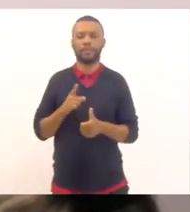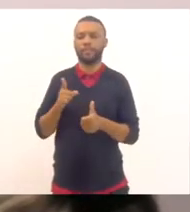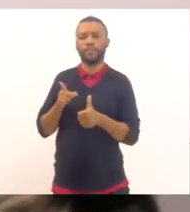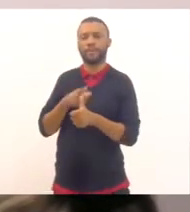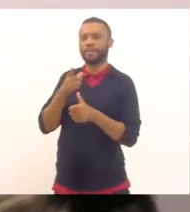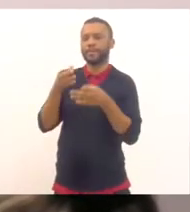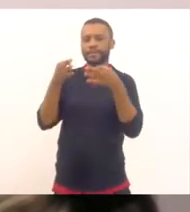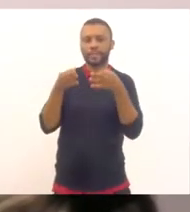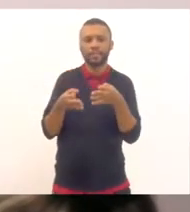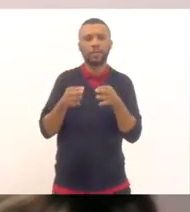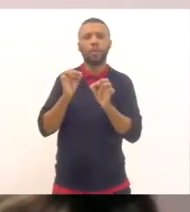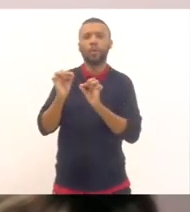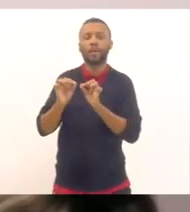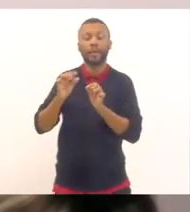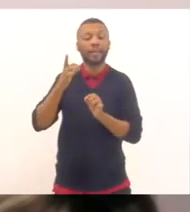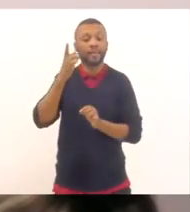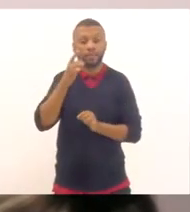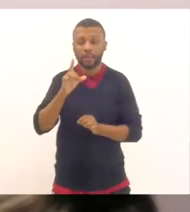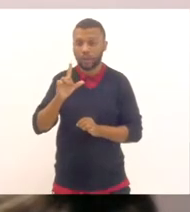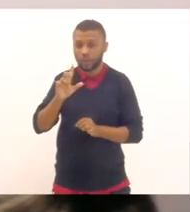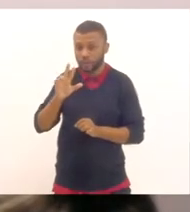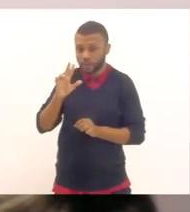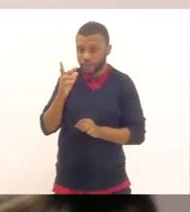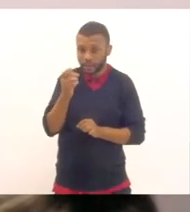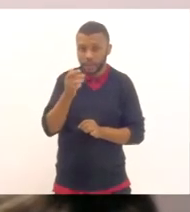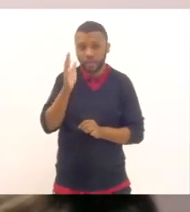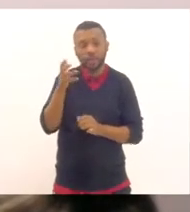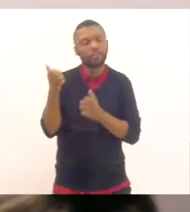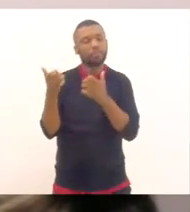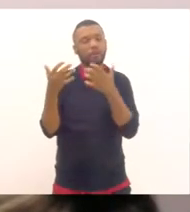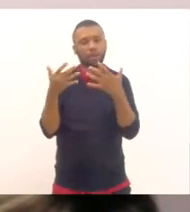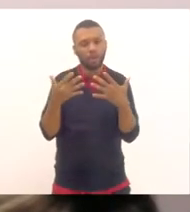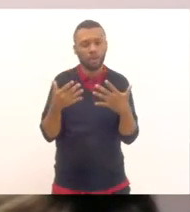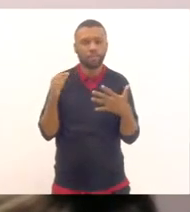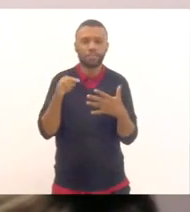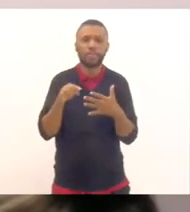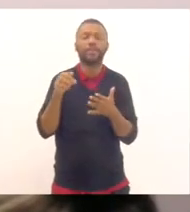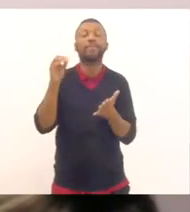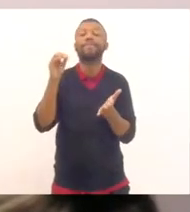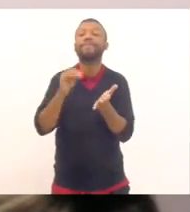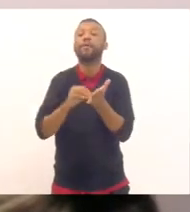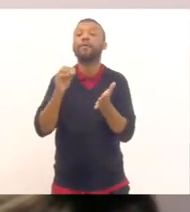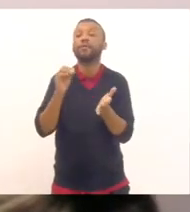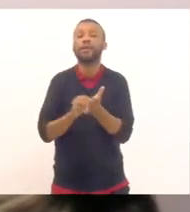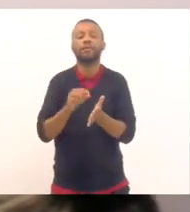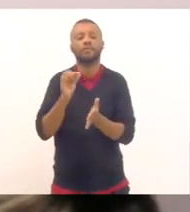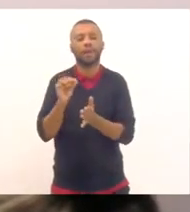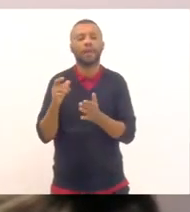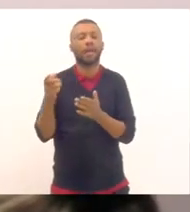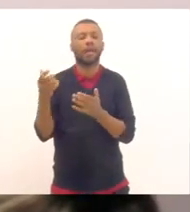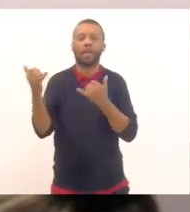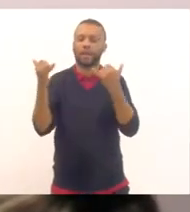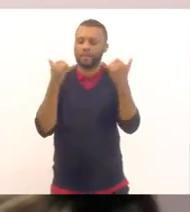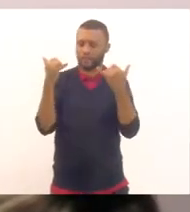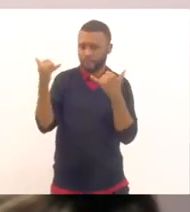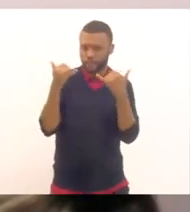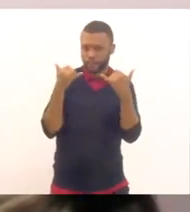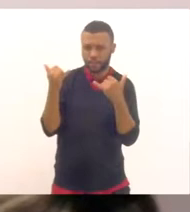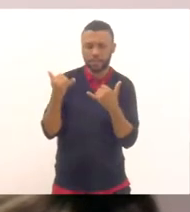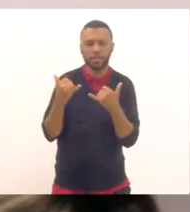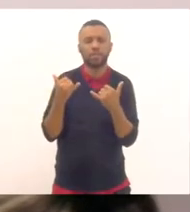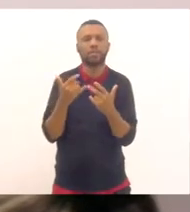não foi exatamente o que a deputado a alcinha eu já colocou aqui que parecia muito de informações